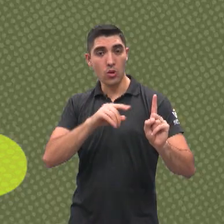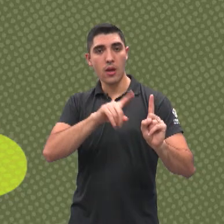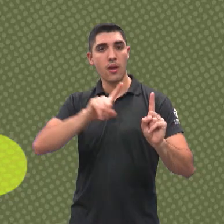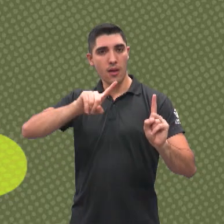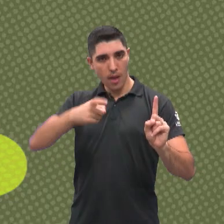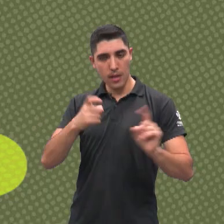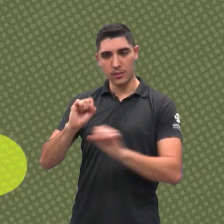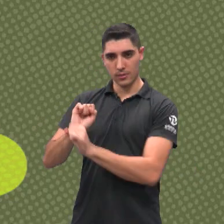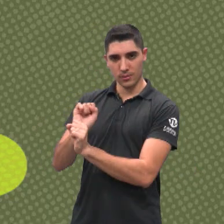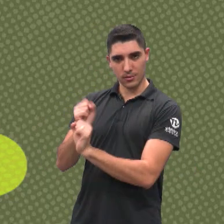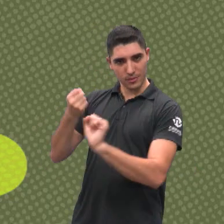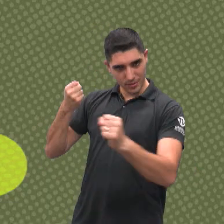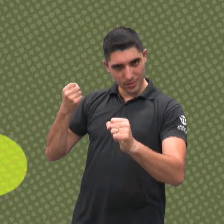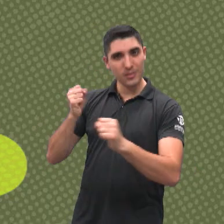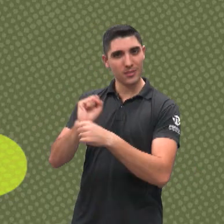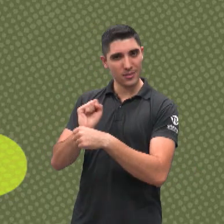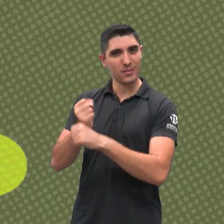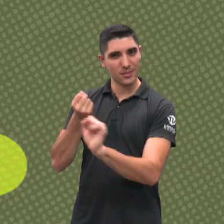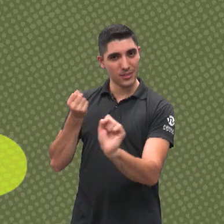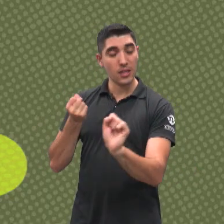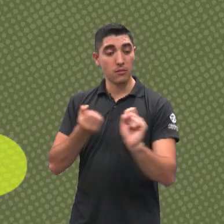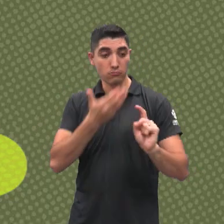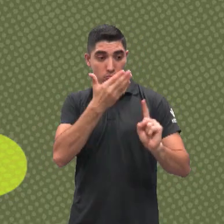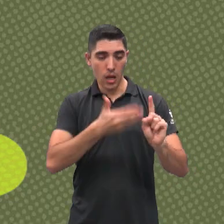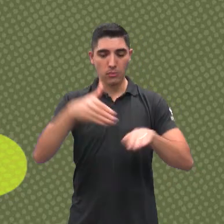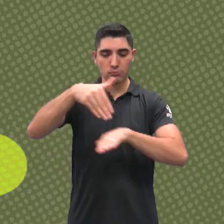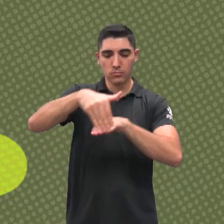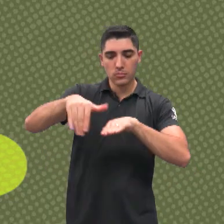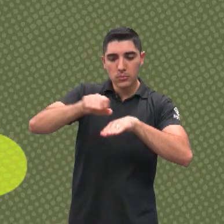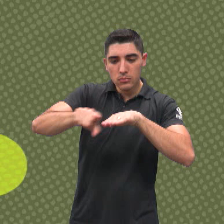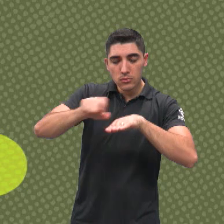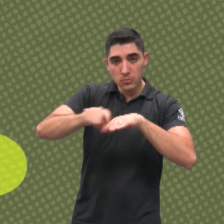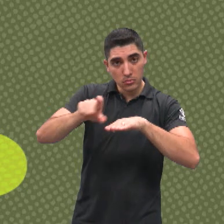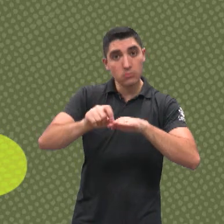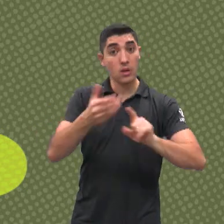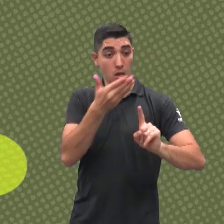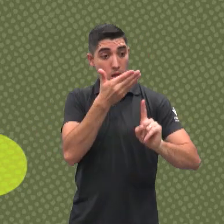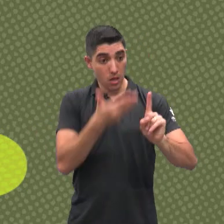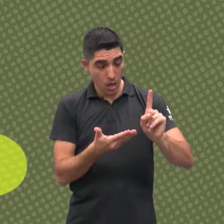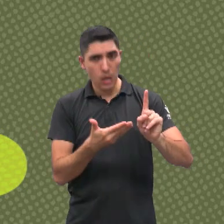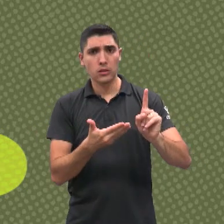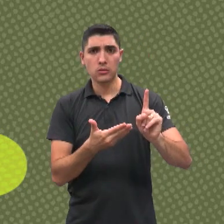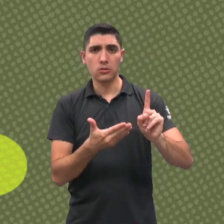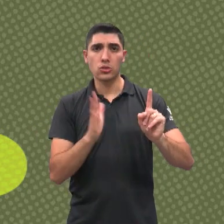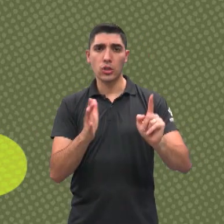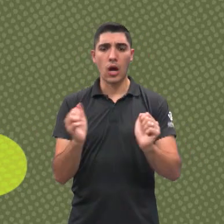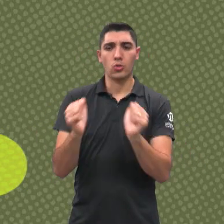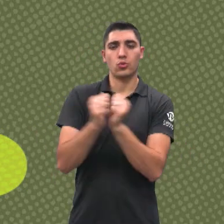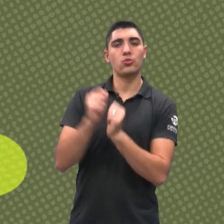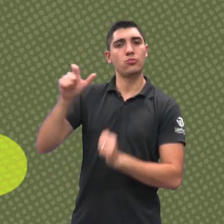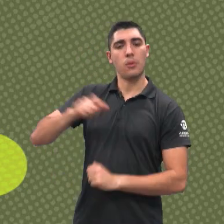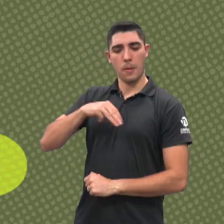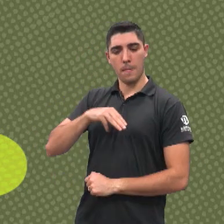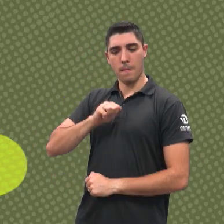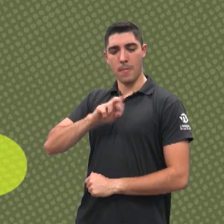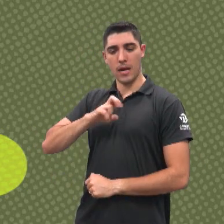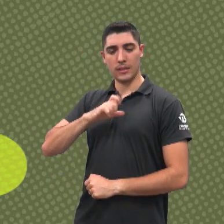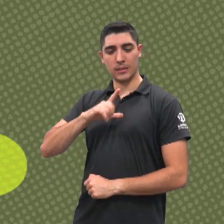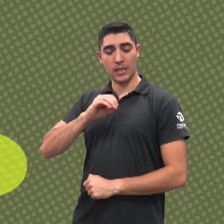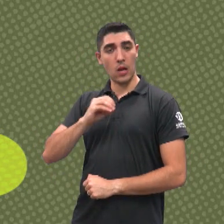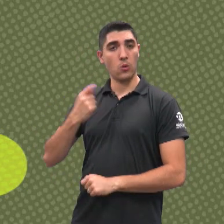junto com o técnico Marcelo Marelli, onde conquistaram o título da Série A3. O Luciano também trabalhou com o técnico Marcelo Marelli em 2023